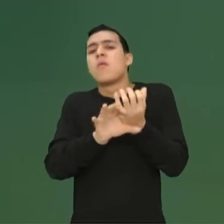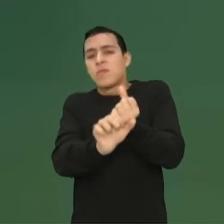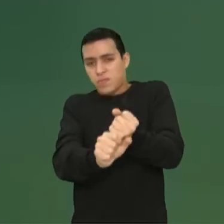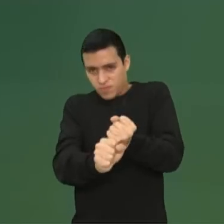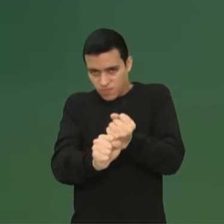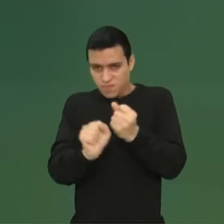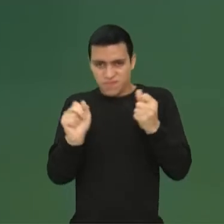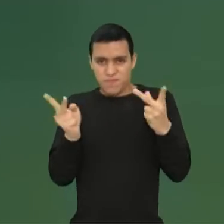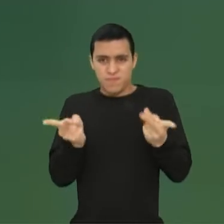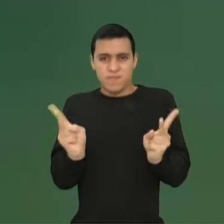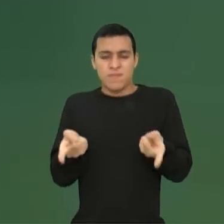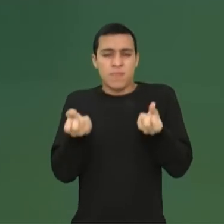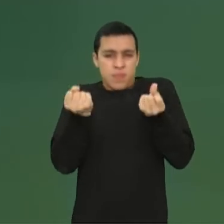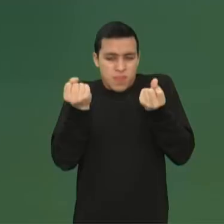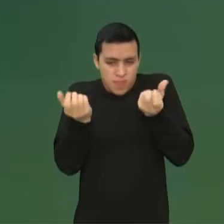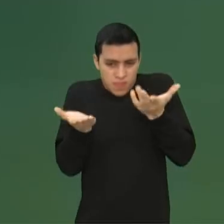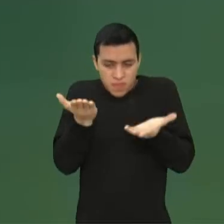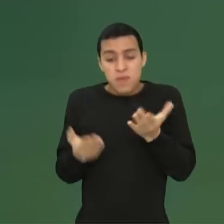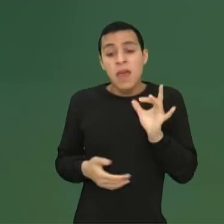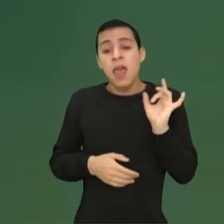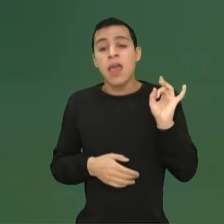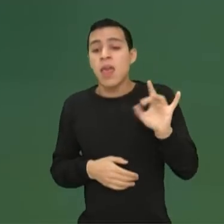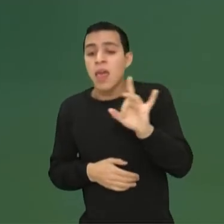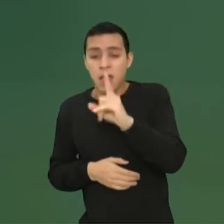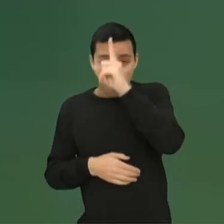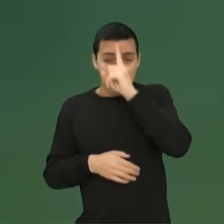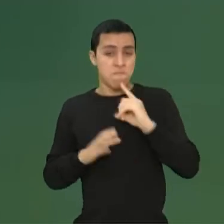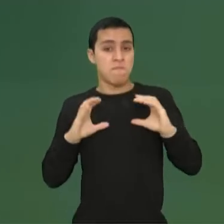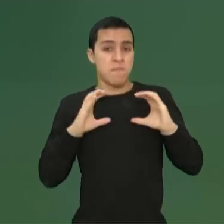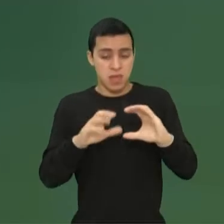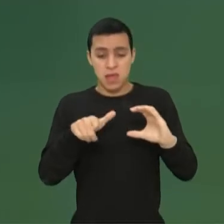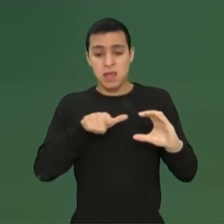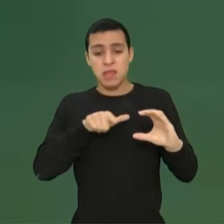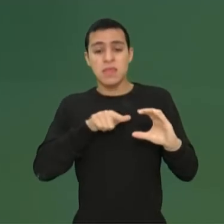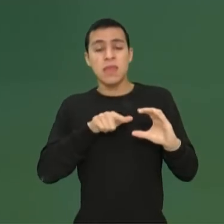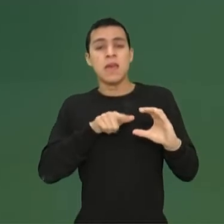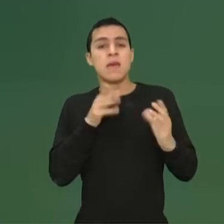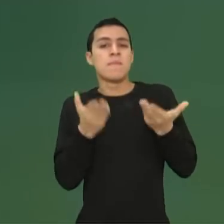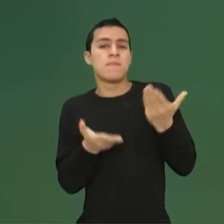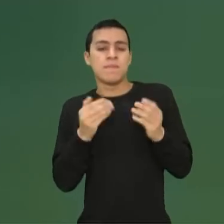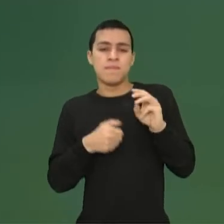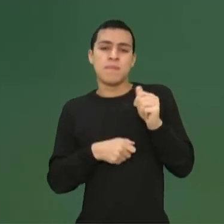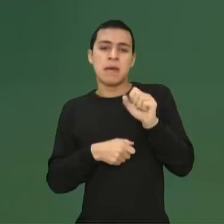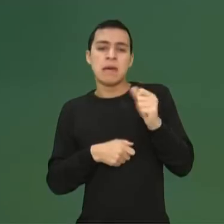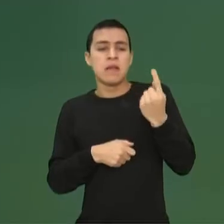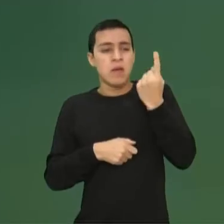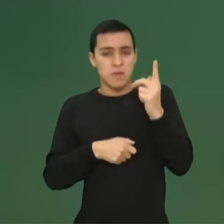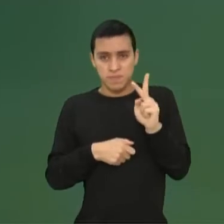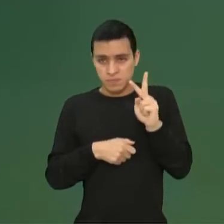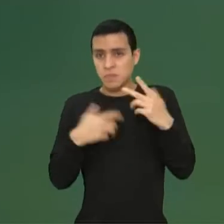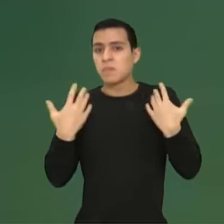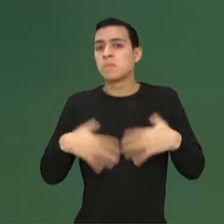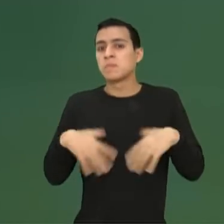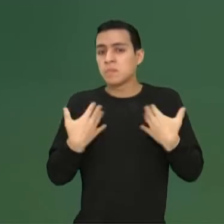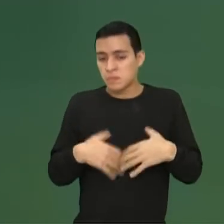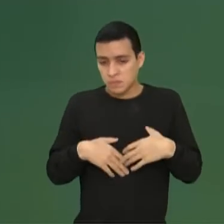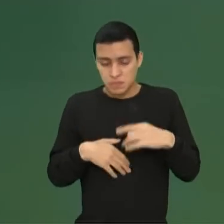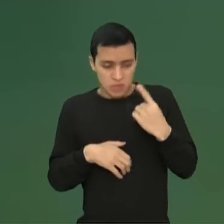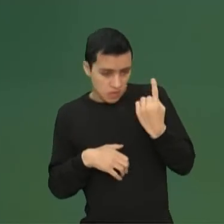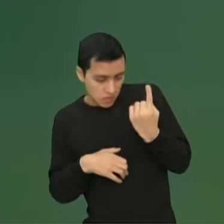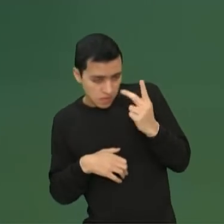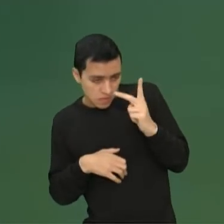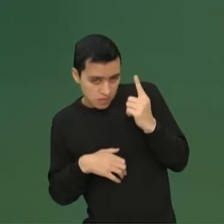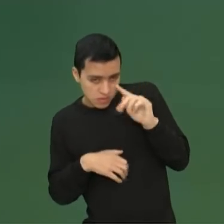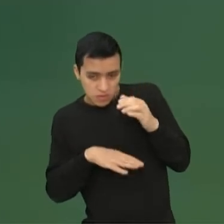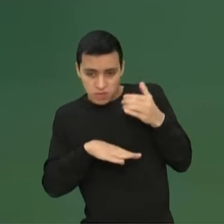no mesmo peso. Cada melão tem de massa 1 kg. Então, um pezinho de 1